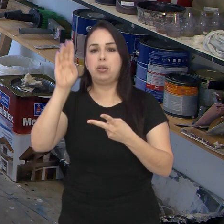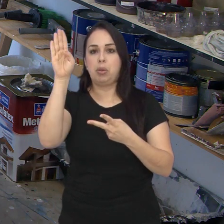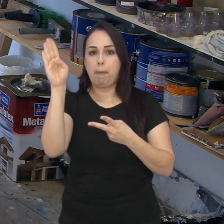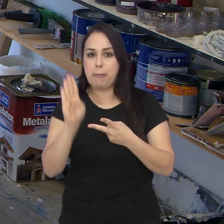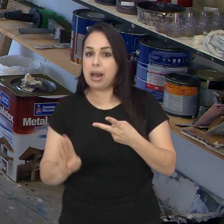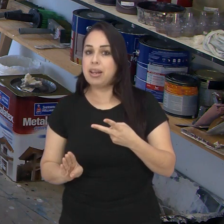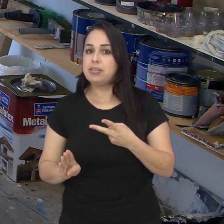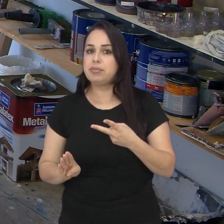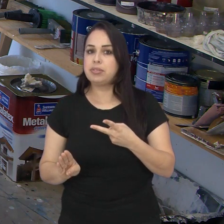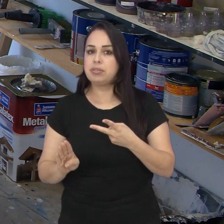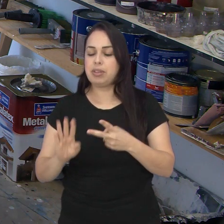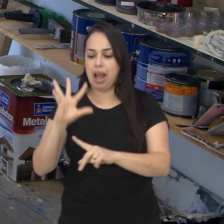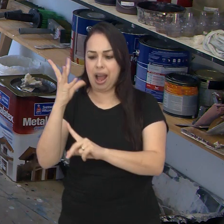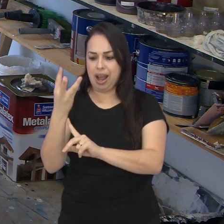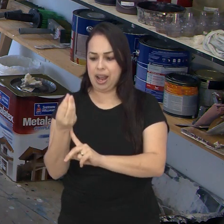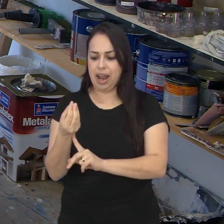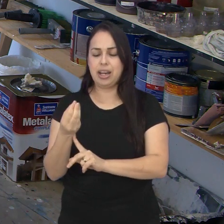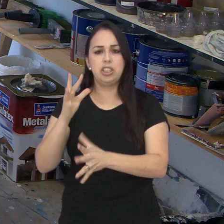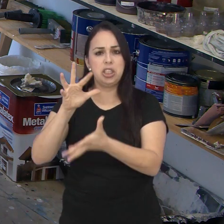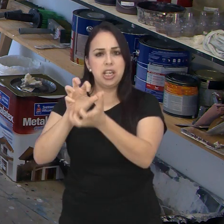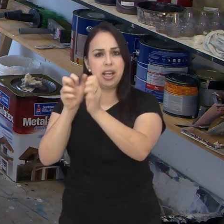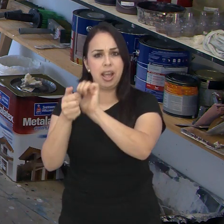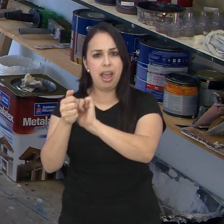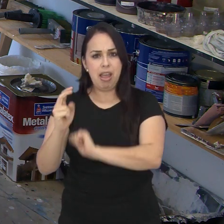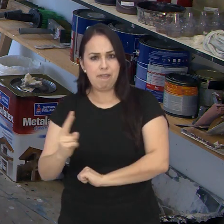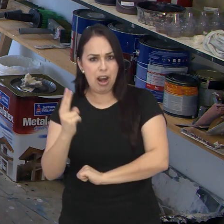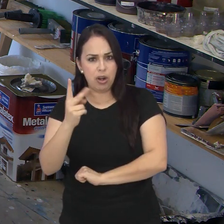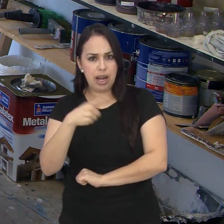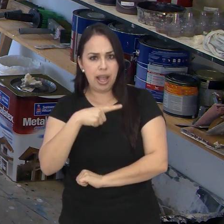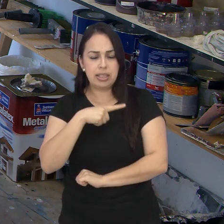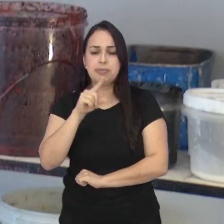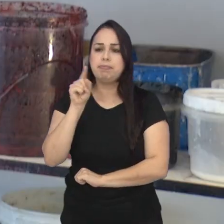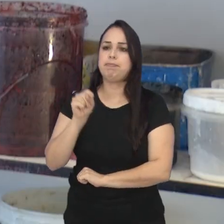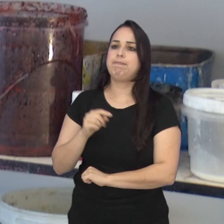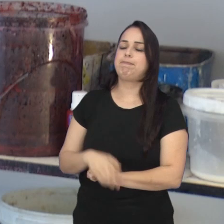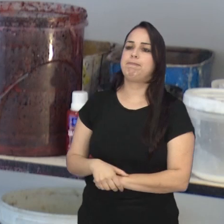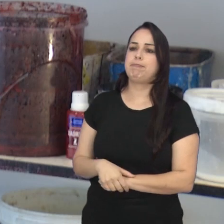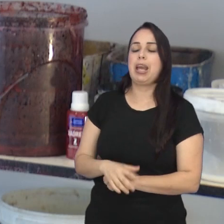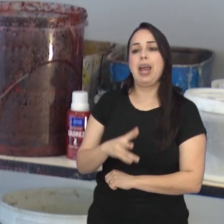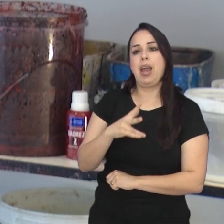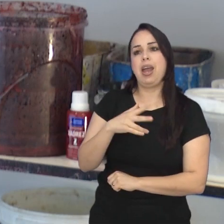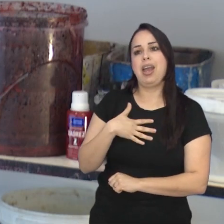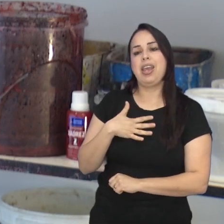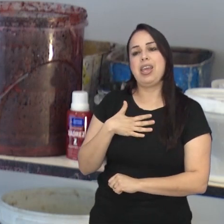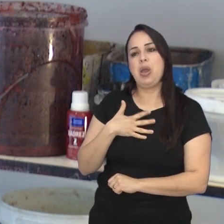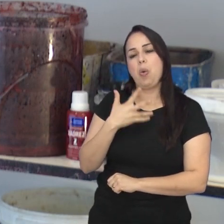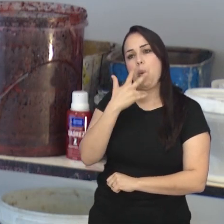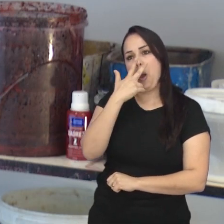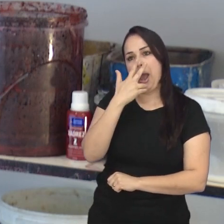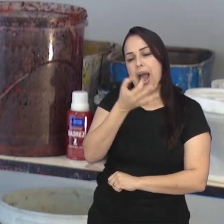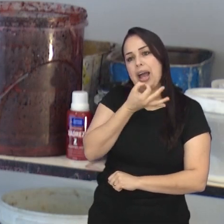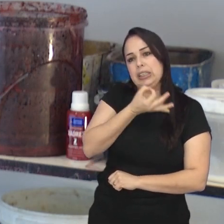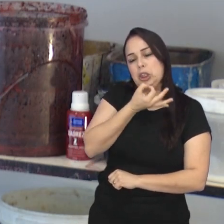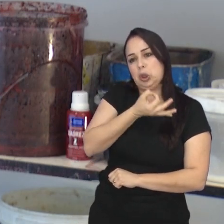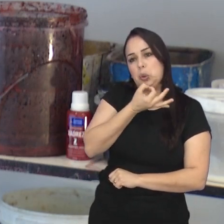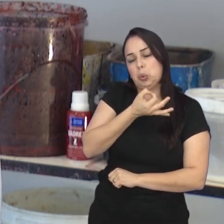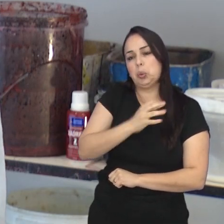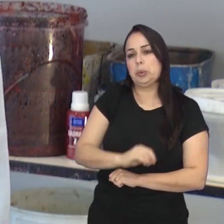nosso país, você acha que ela é valorizada como deveria? A gente sempre acha que a gente gostaria,